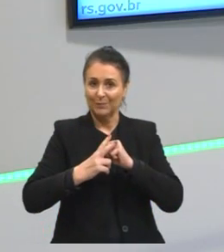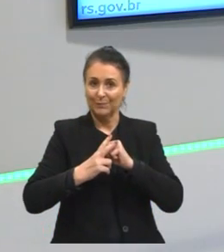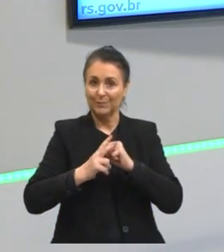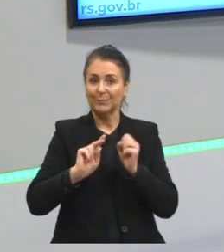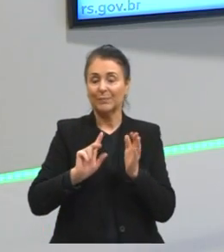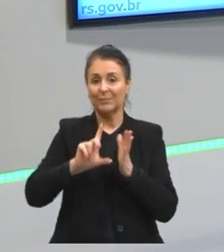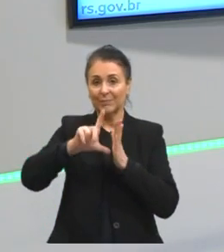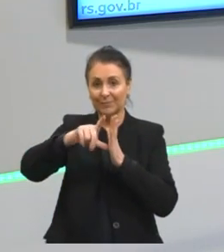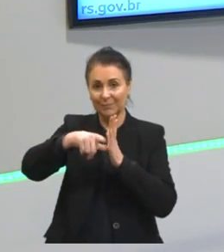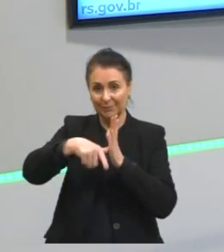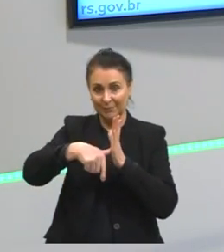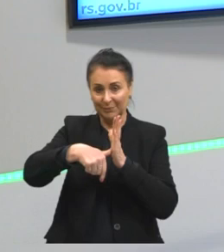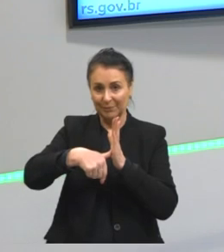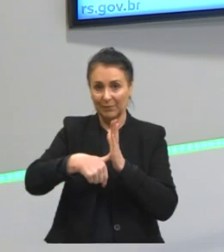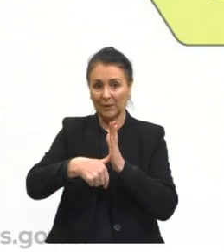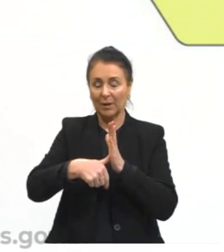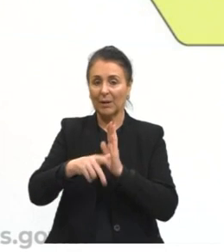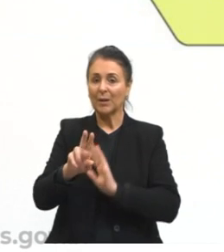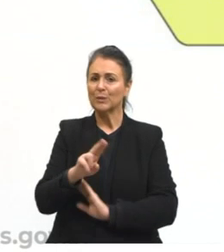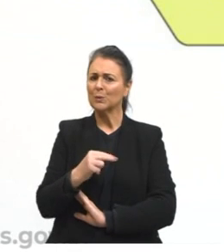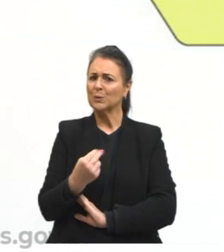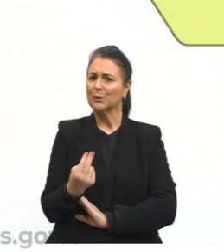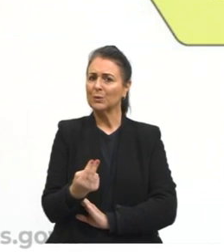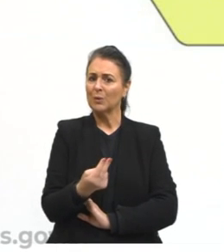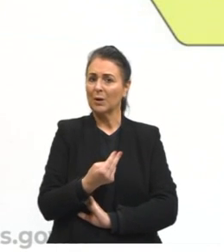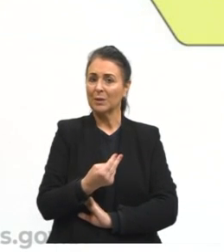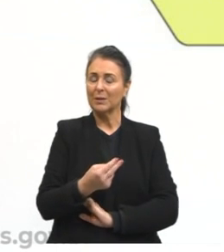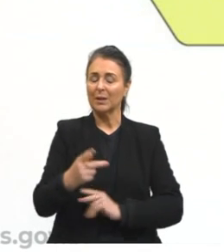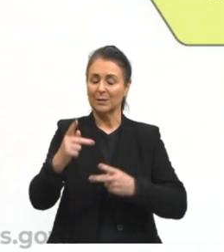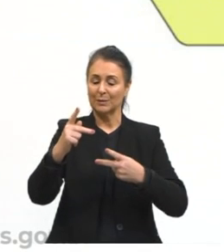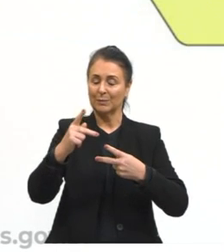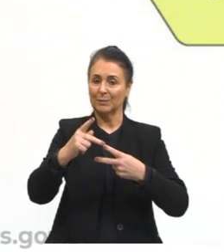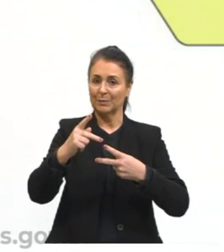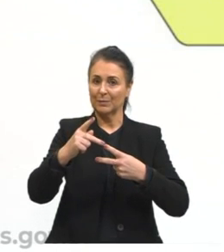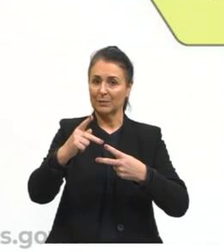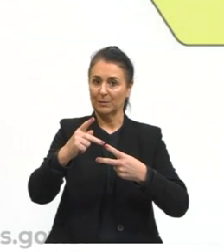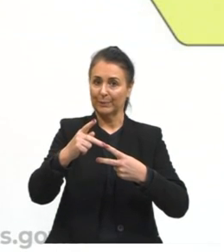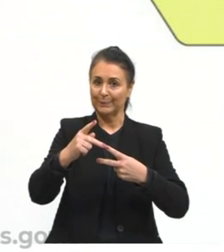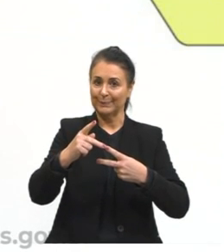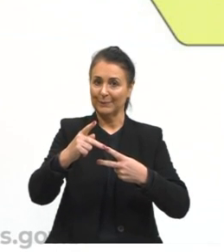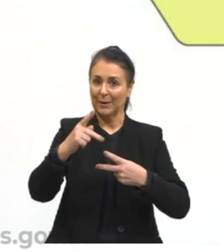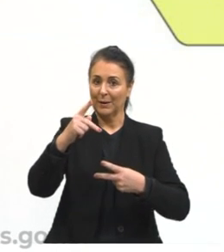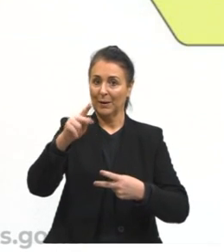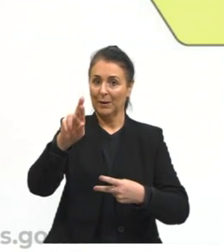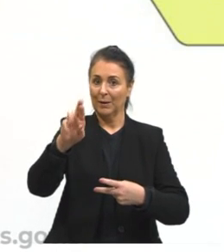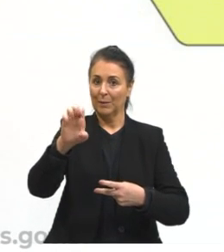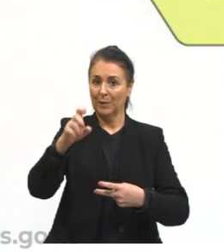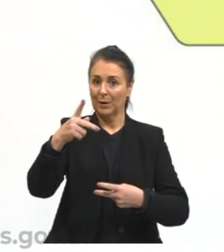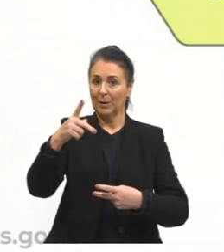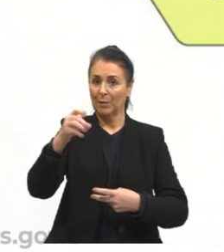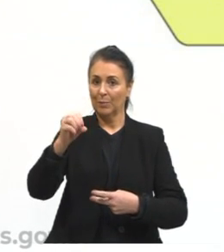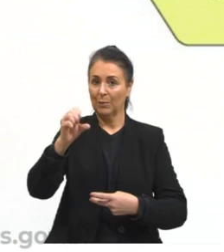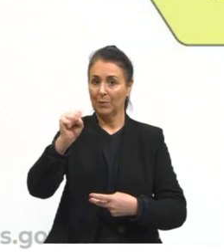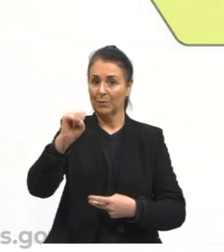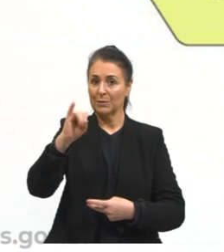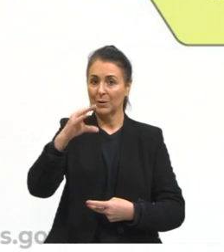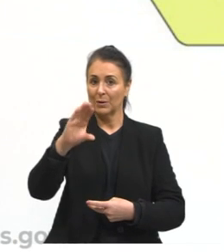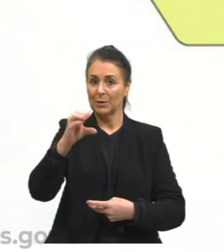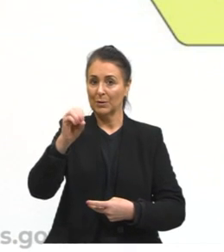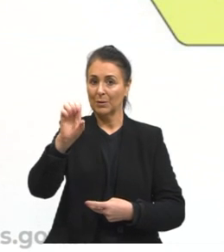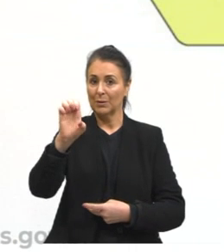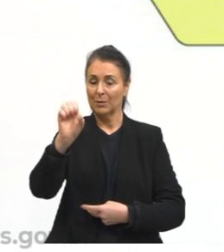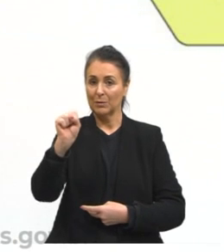Depois, as nossas preposições. As preposições vão servir para